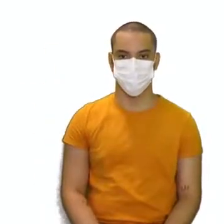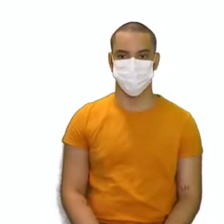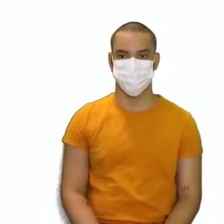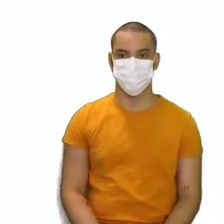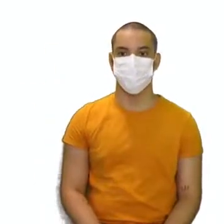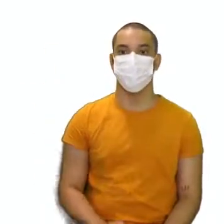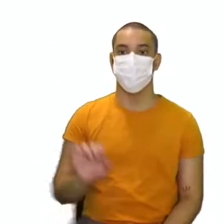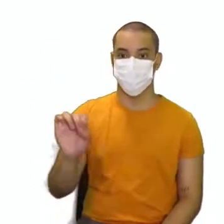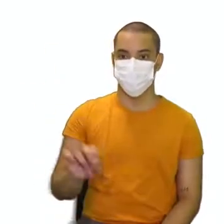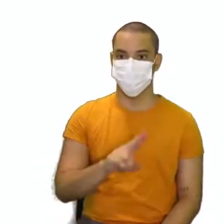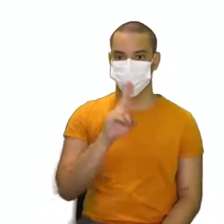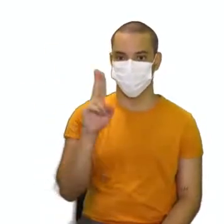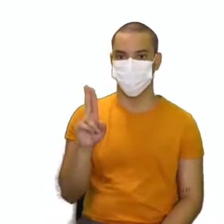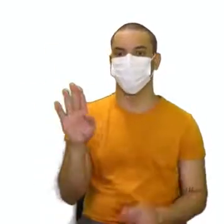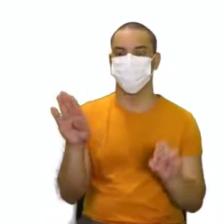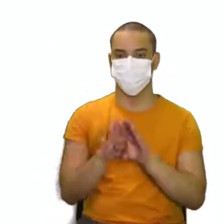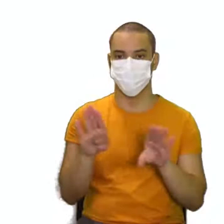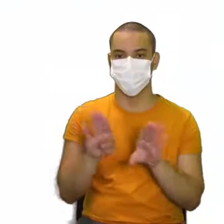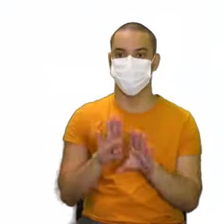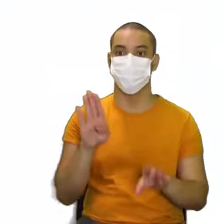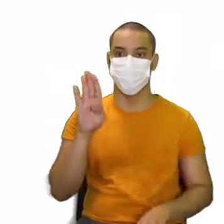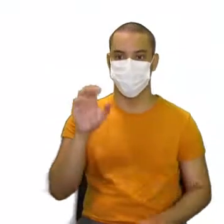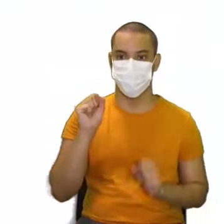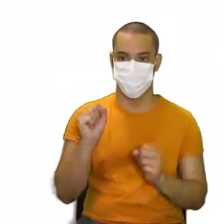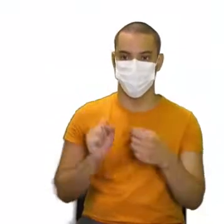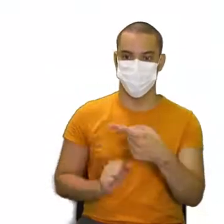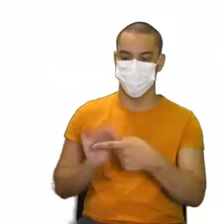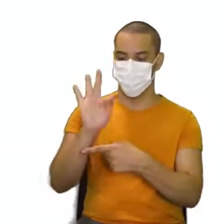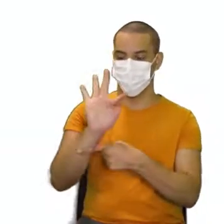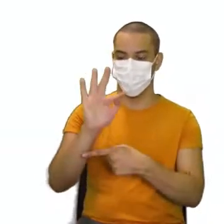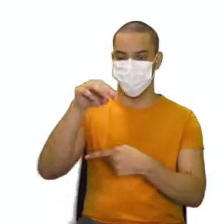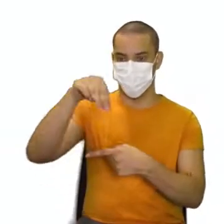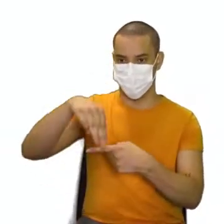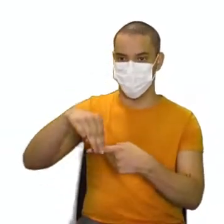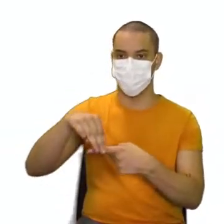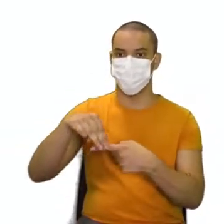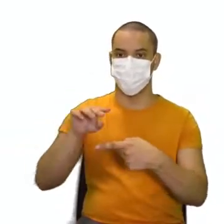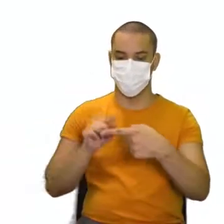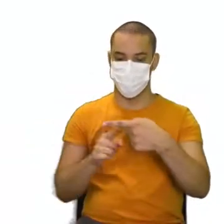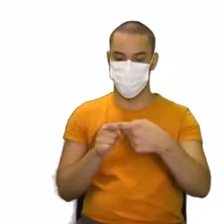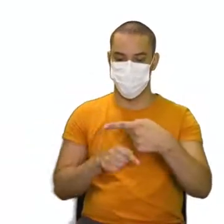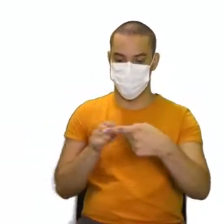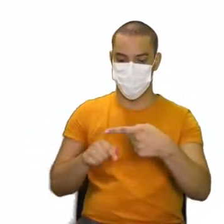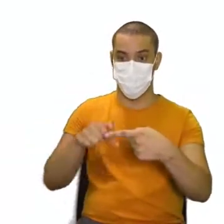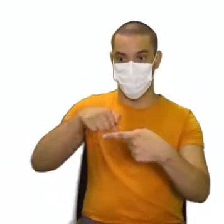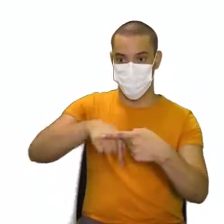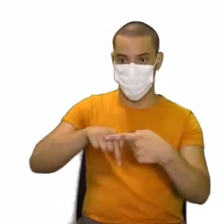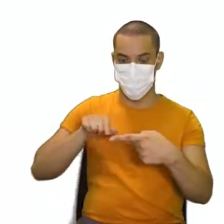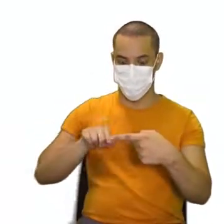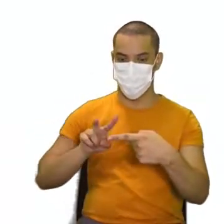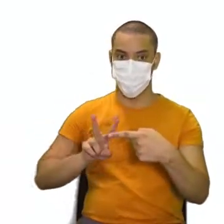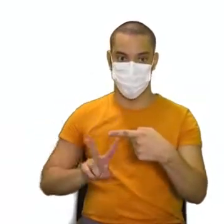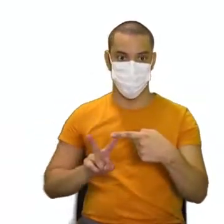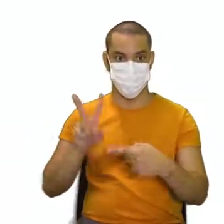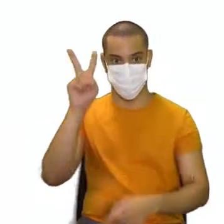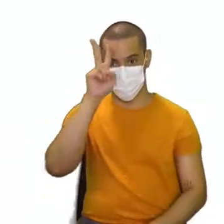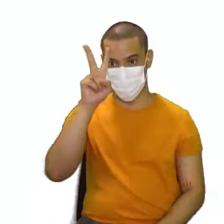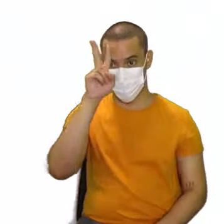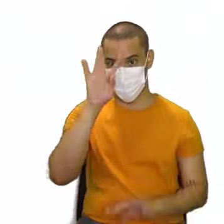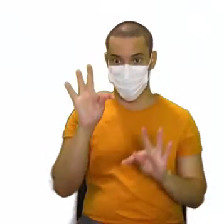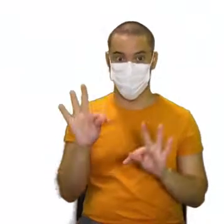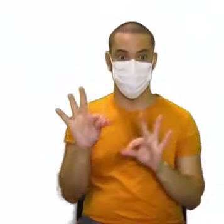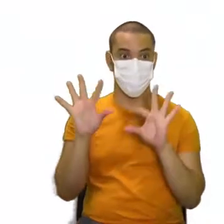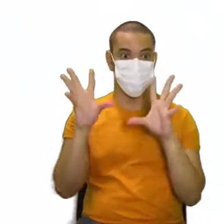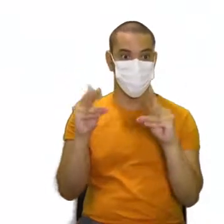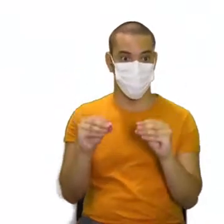ou B é igual a força magnética dividido pelo módulo da carga de lembra que tudo que está multiplicando